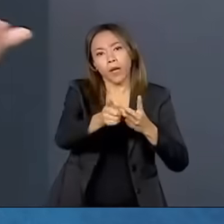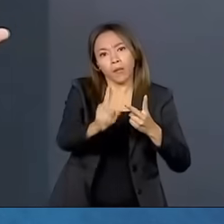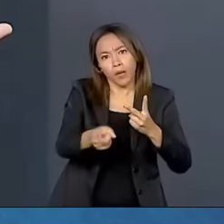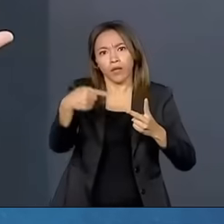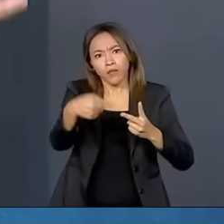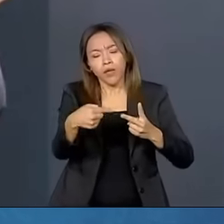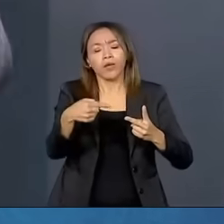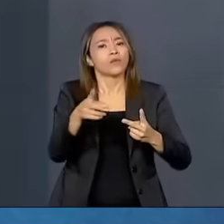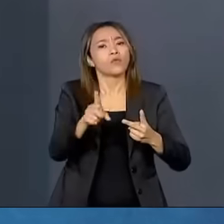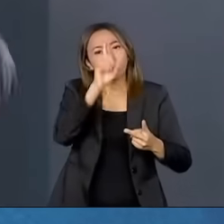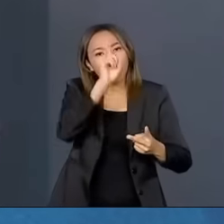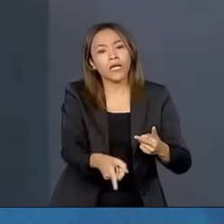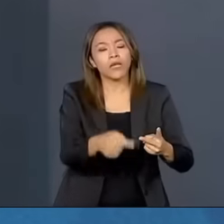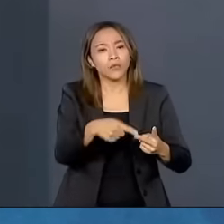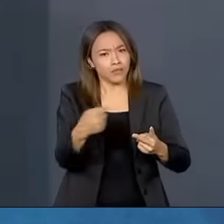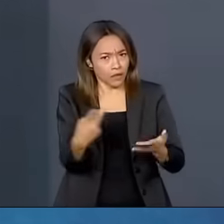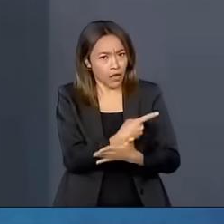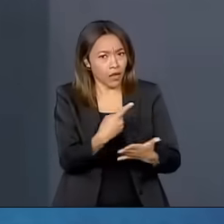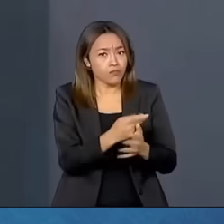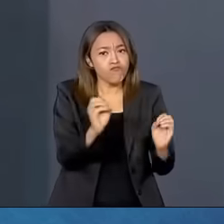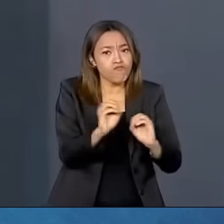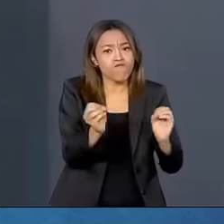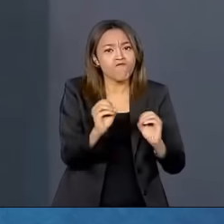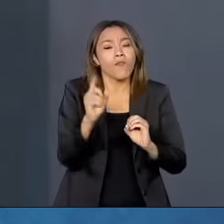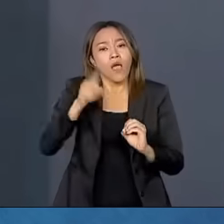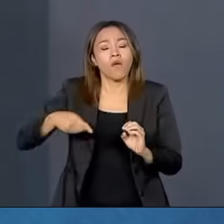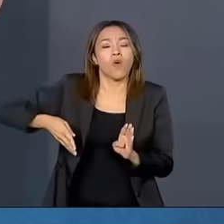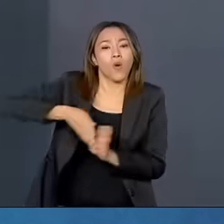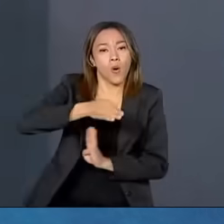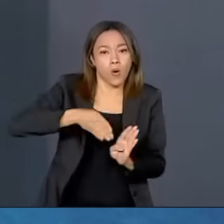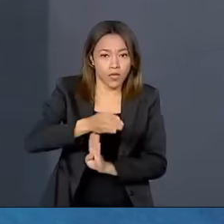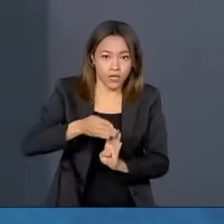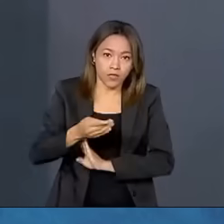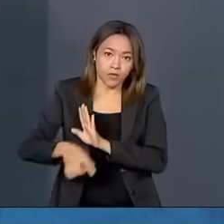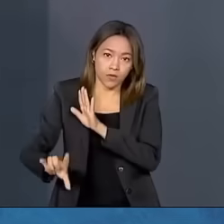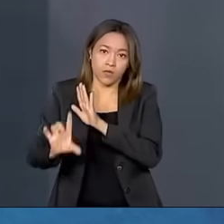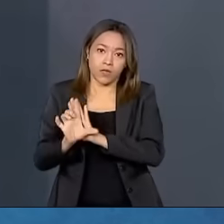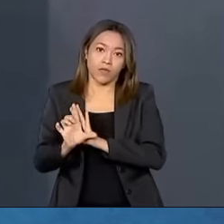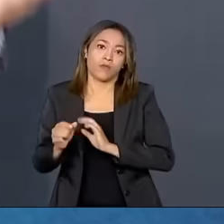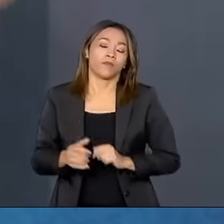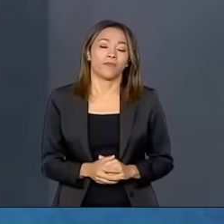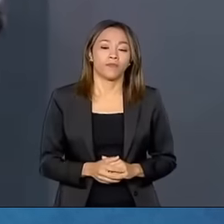isso na verdade corresponde à orientação jurisprudencial e legislativa.